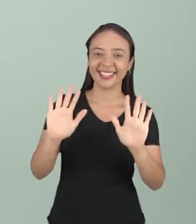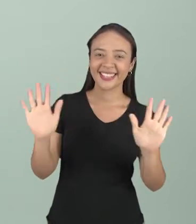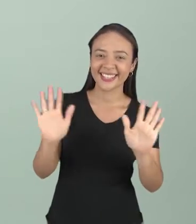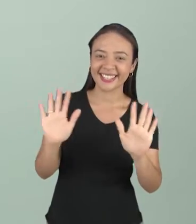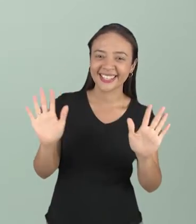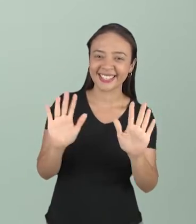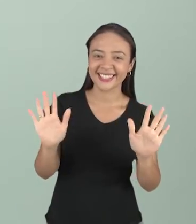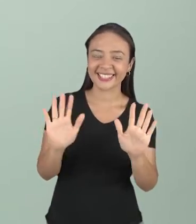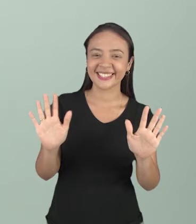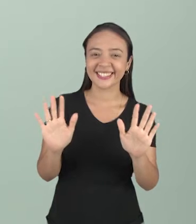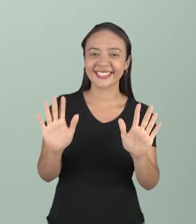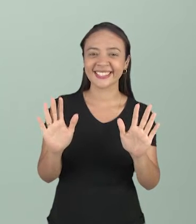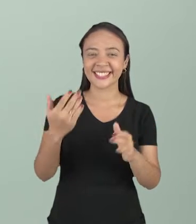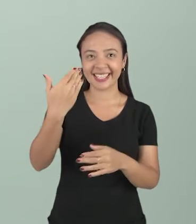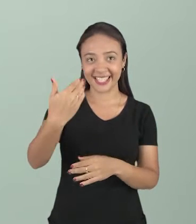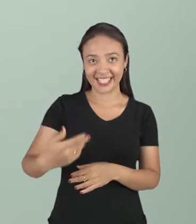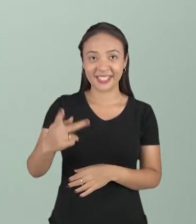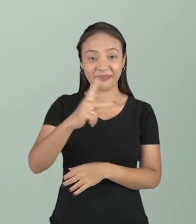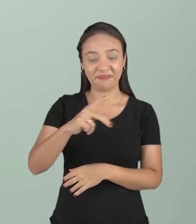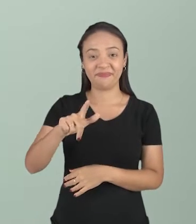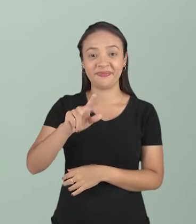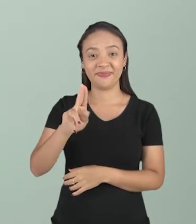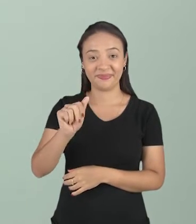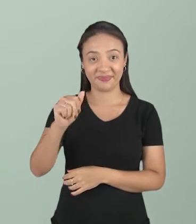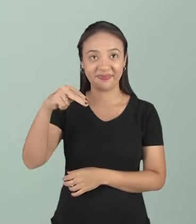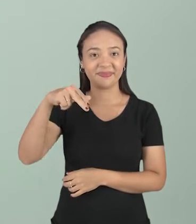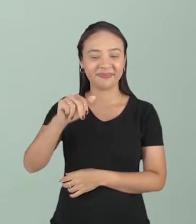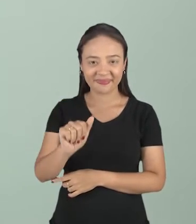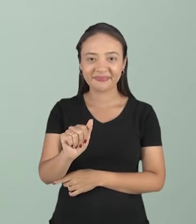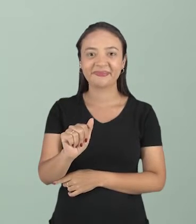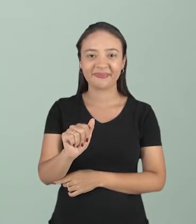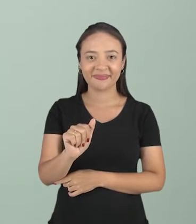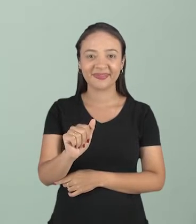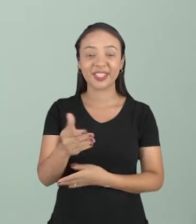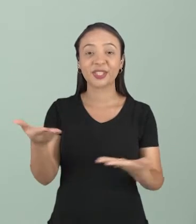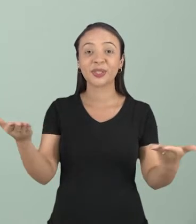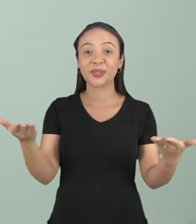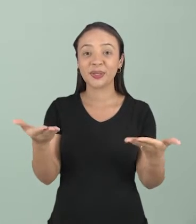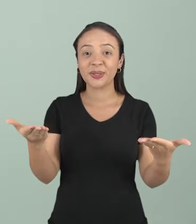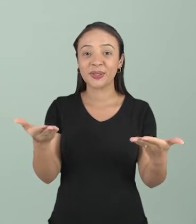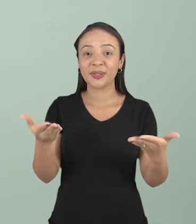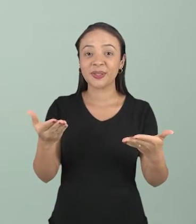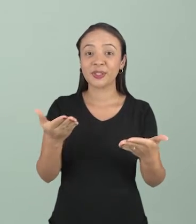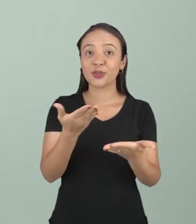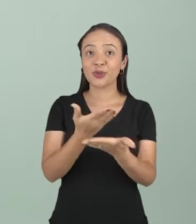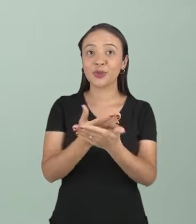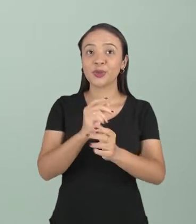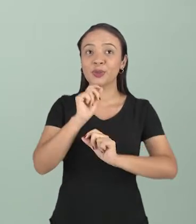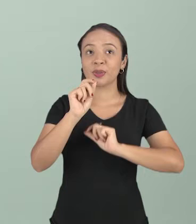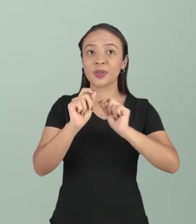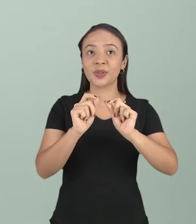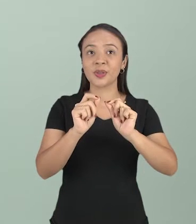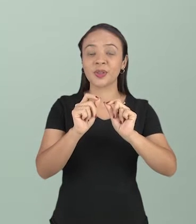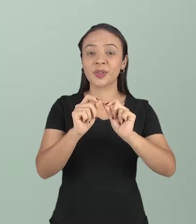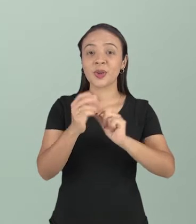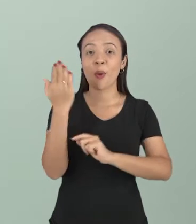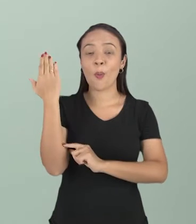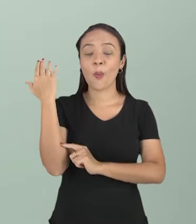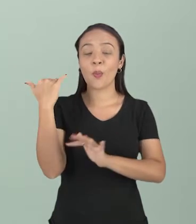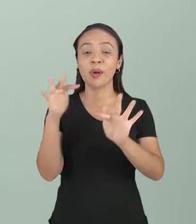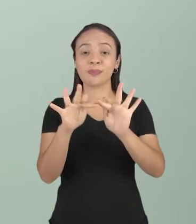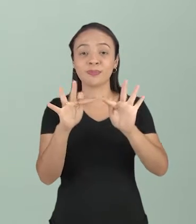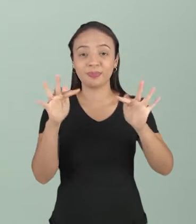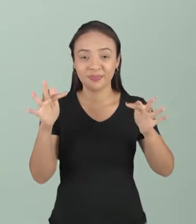everyone! Oi, gente! Sou a professora Luana e hoje nós vamos falar sobre o Simple